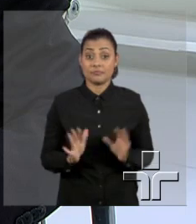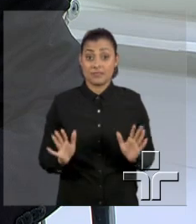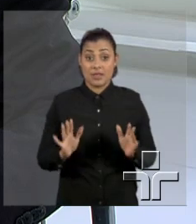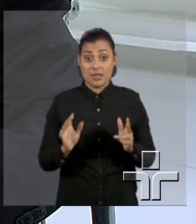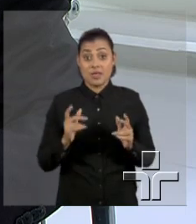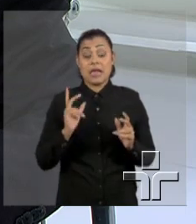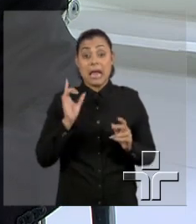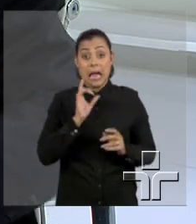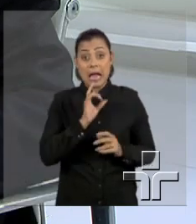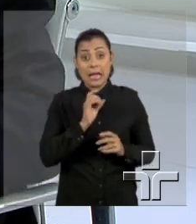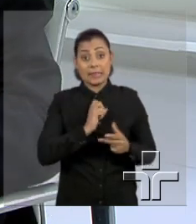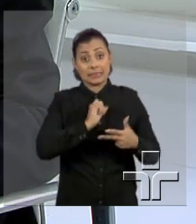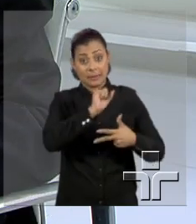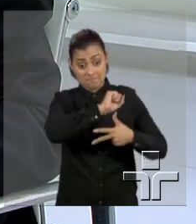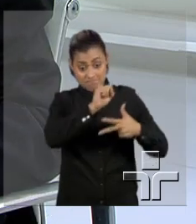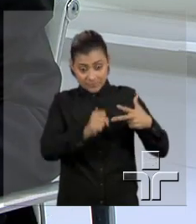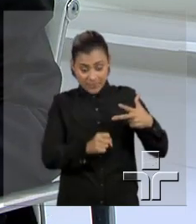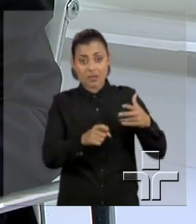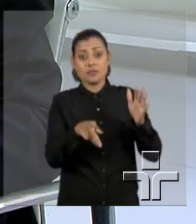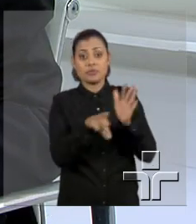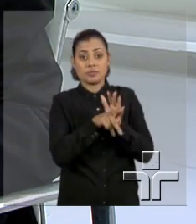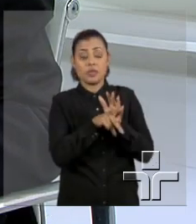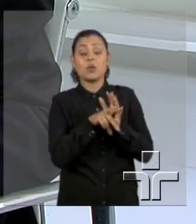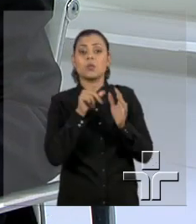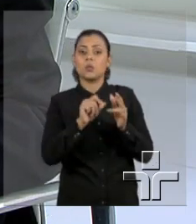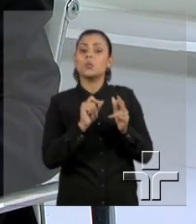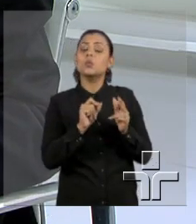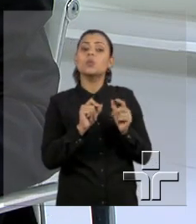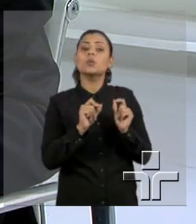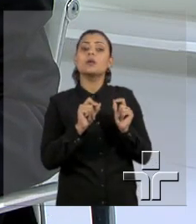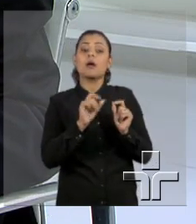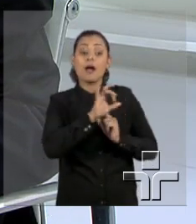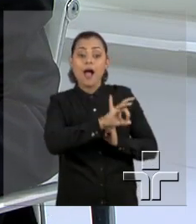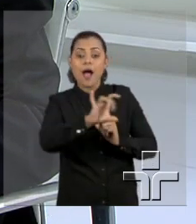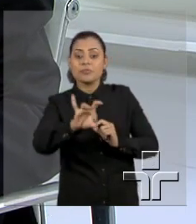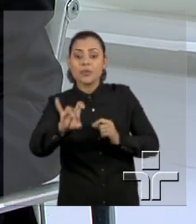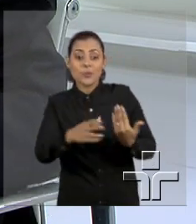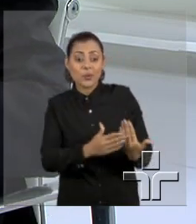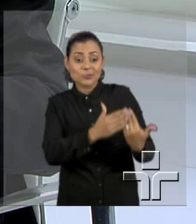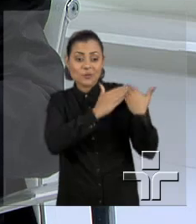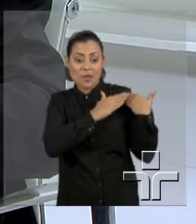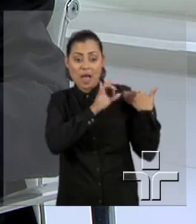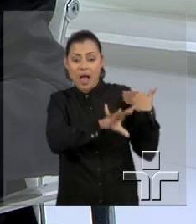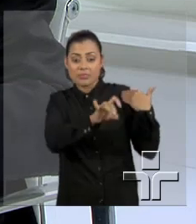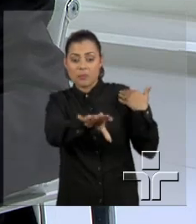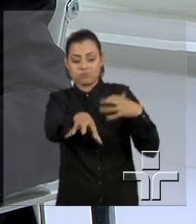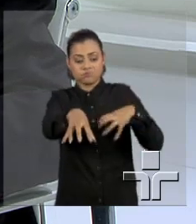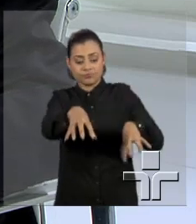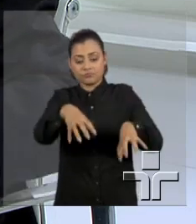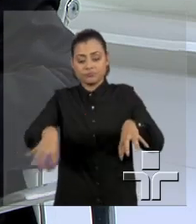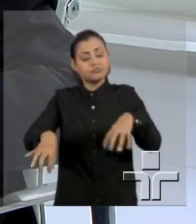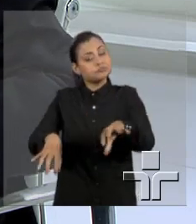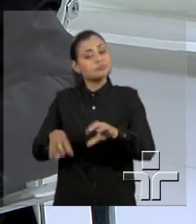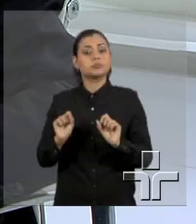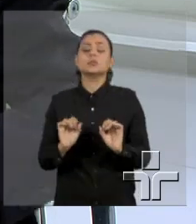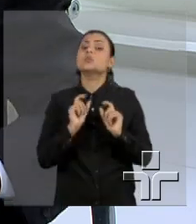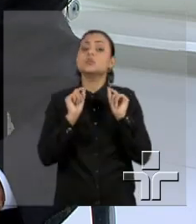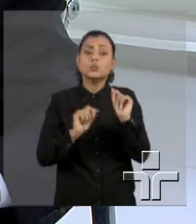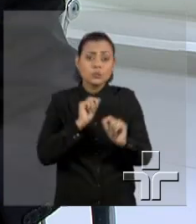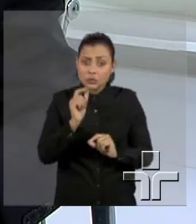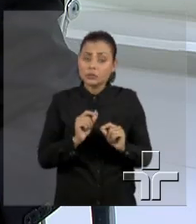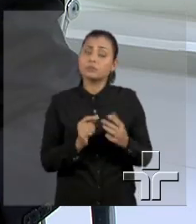poder se situando no seu quadrado normativo já está concorrendo poderosamente,